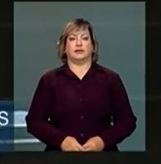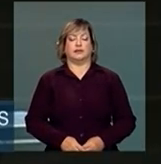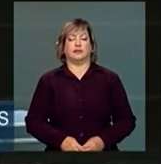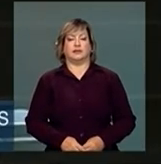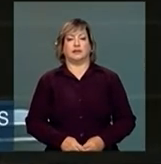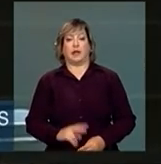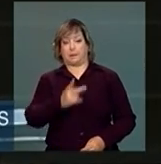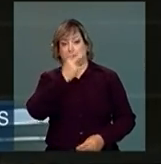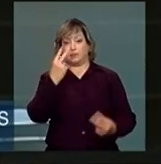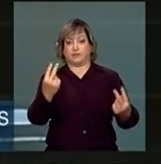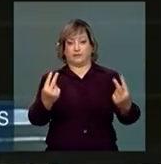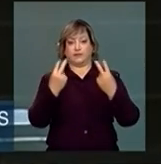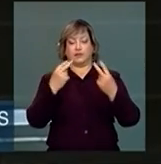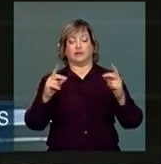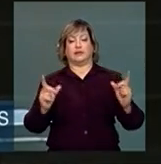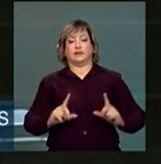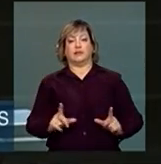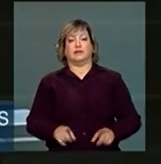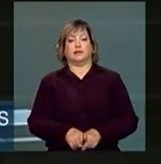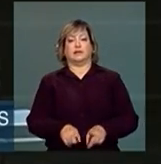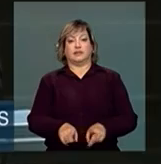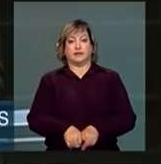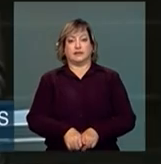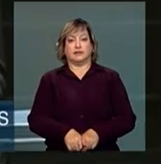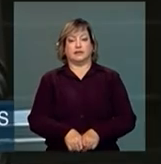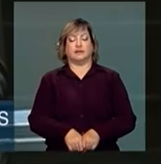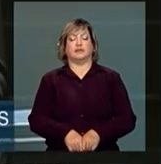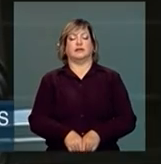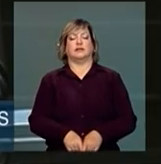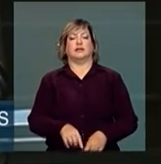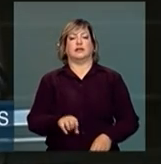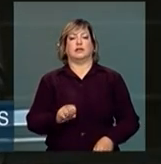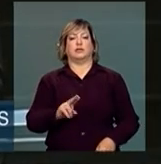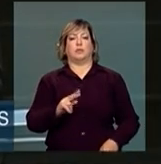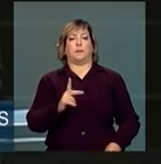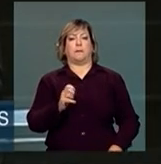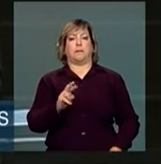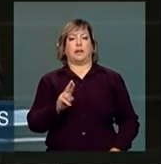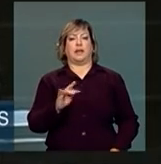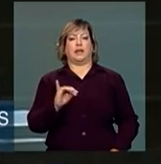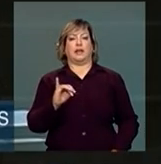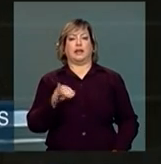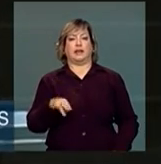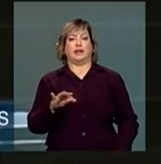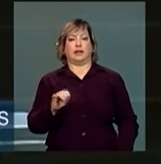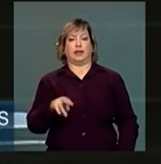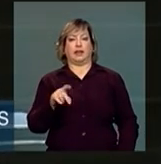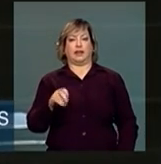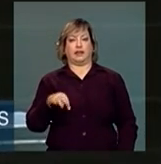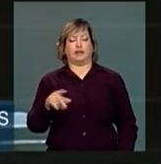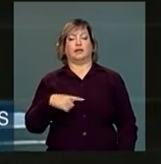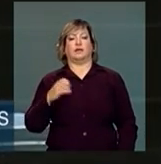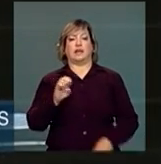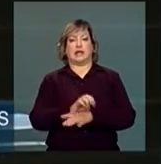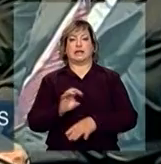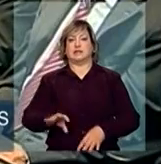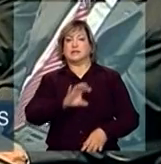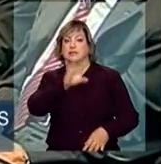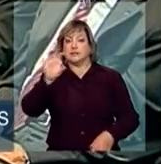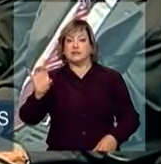os que nos assistem, as superintendentes dos estados, que é extremamente importante pelo fato